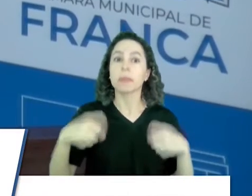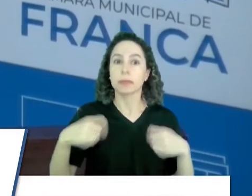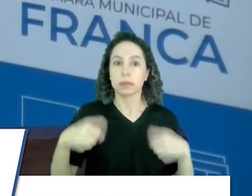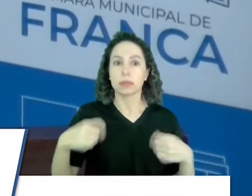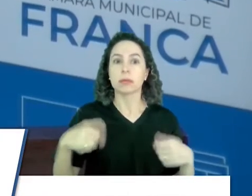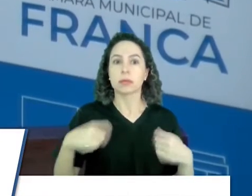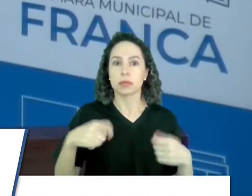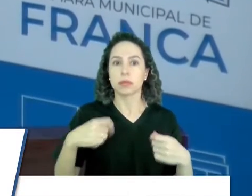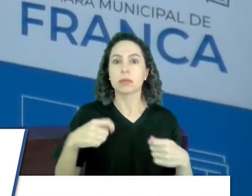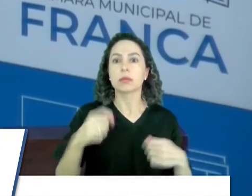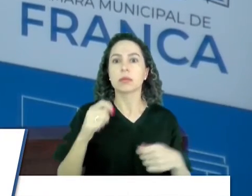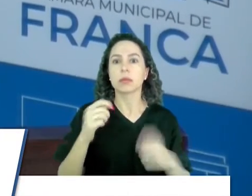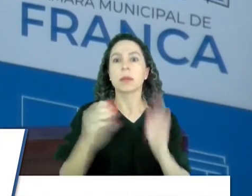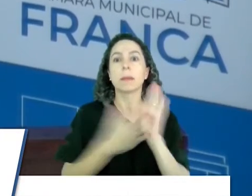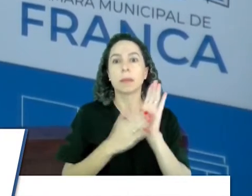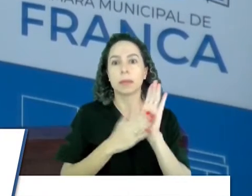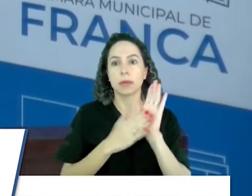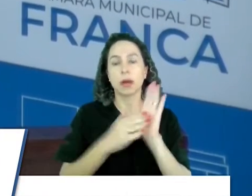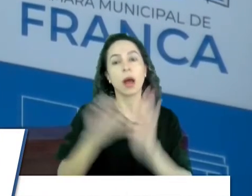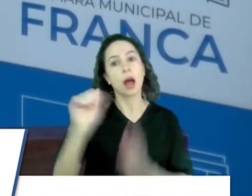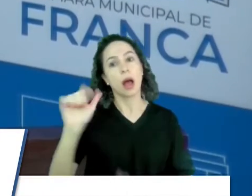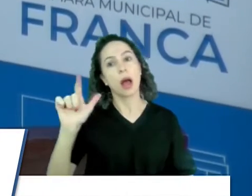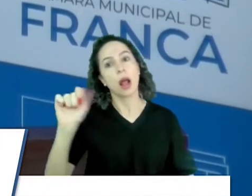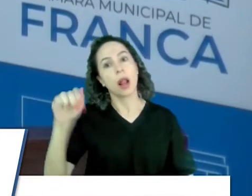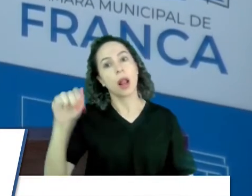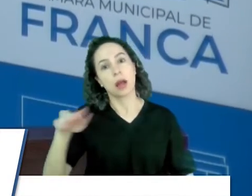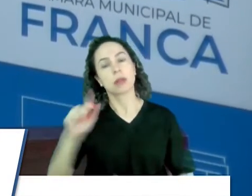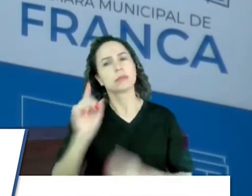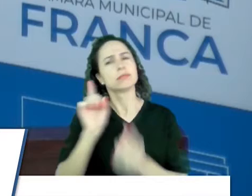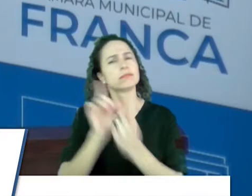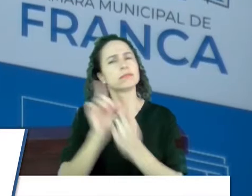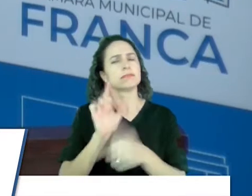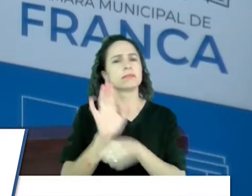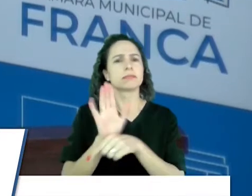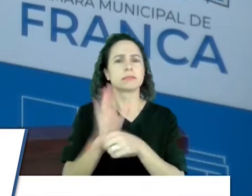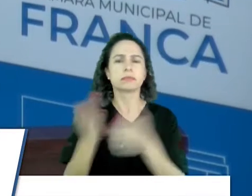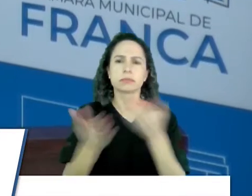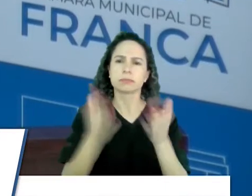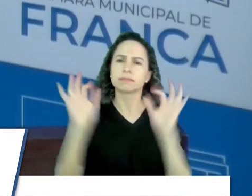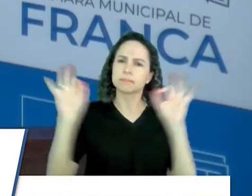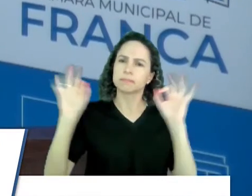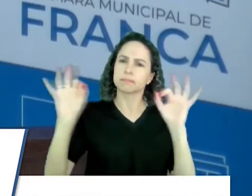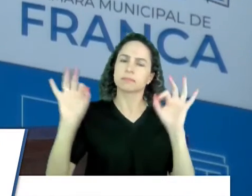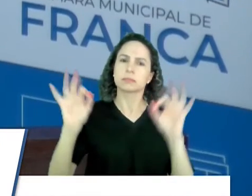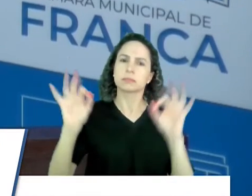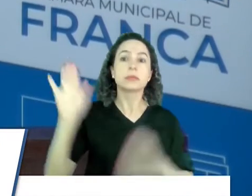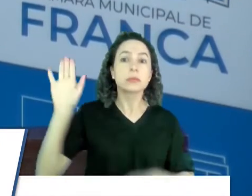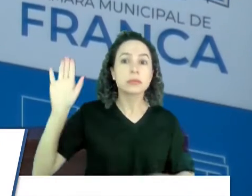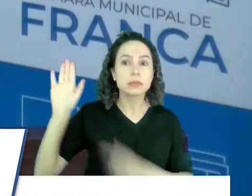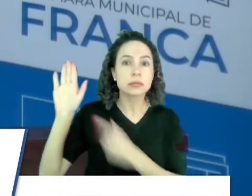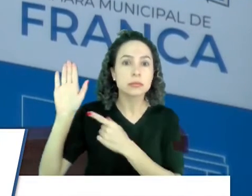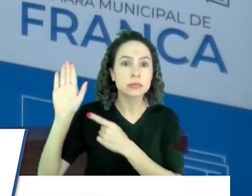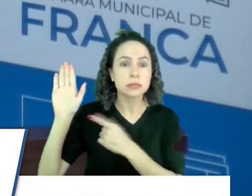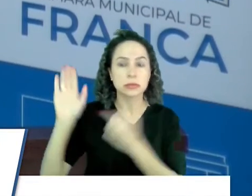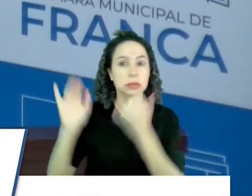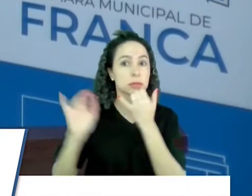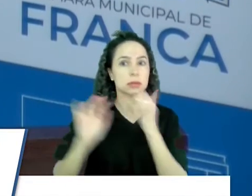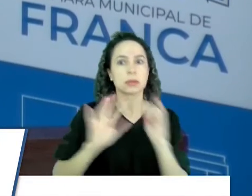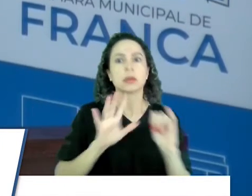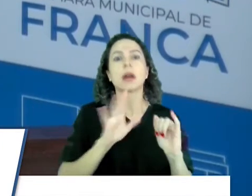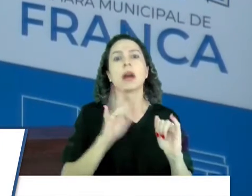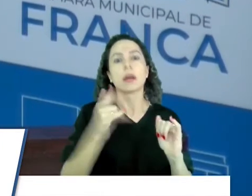da prestação de serviço do Allan Kardec, da excelência do Allan Kardec. Uma parte, excelência. Não à toa, nós destinamos